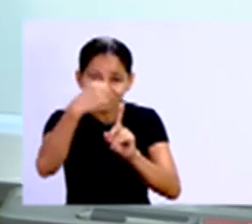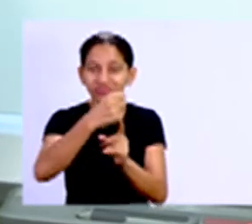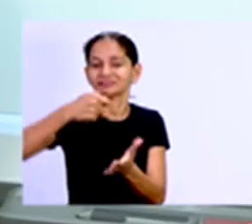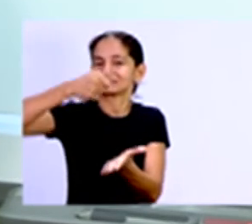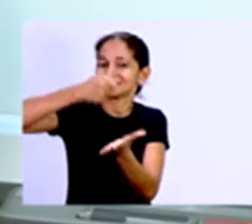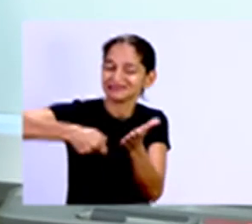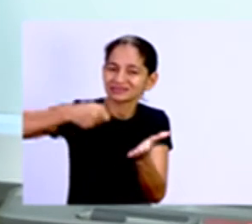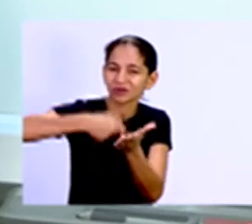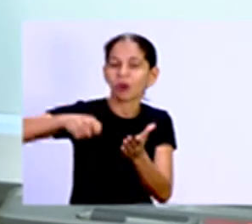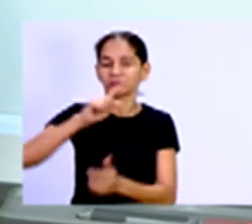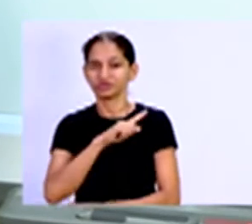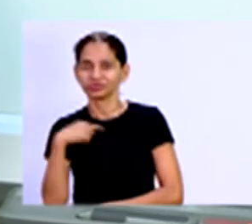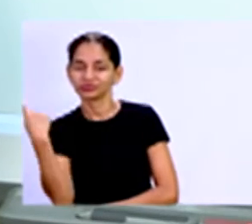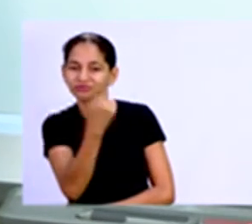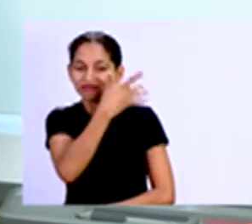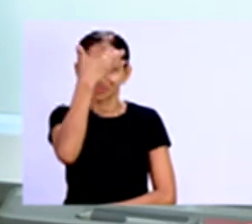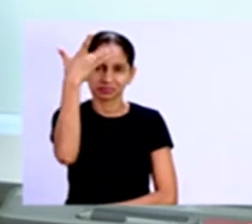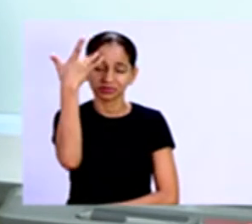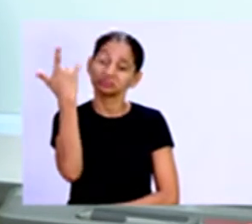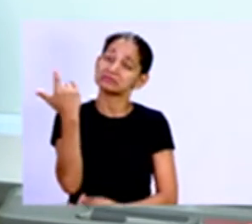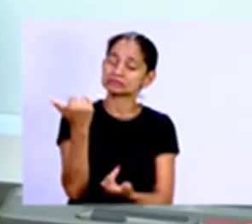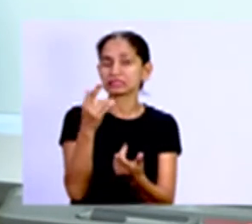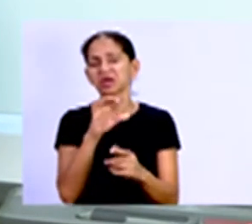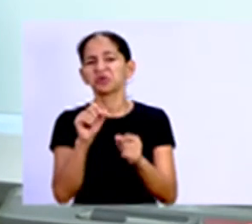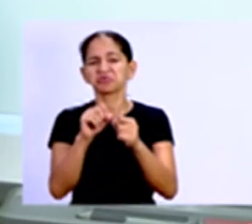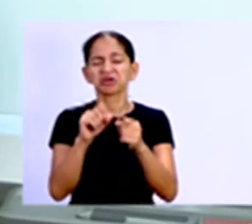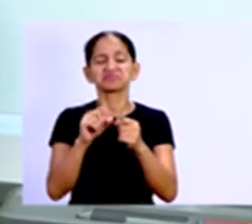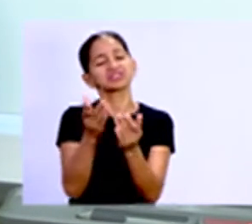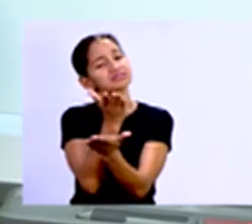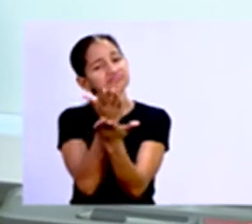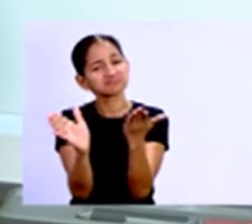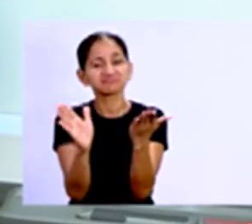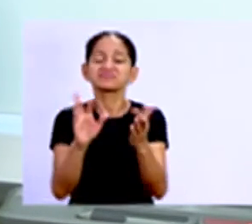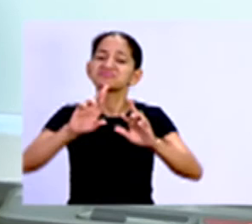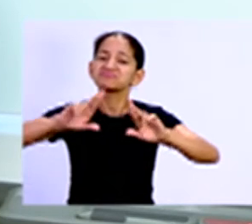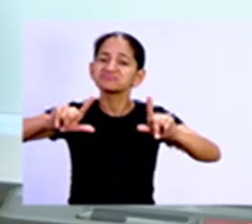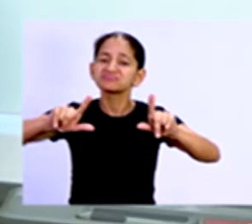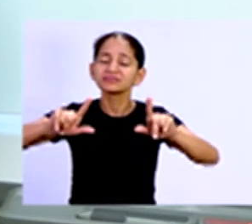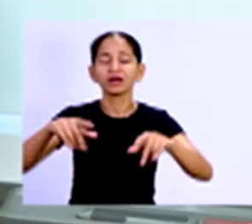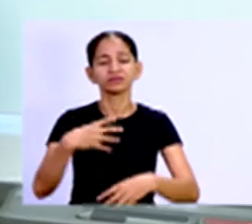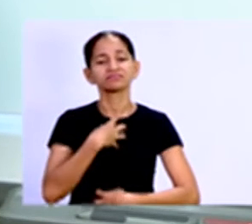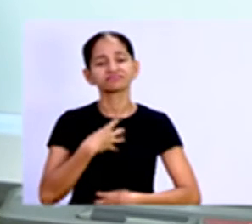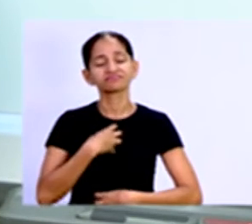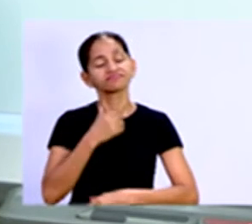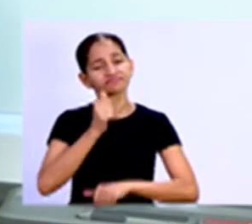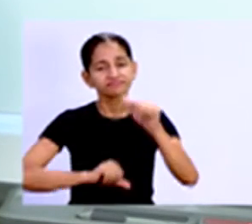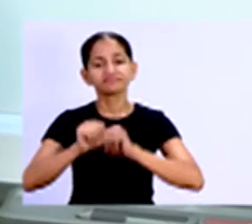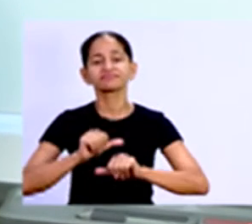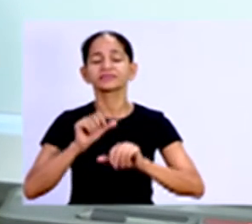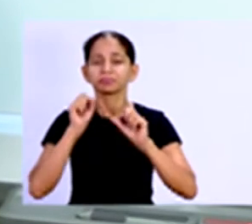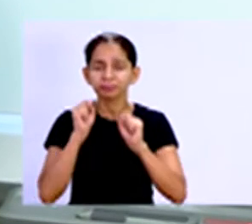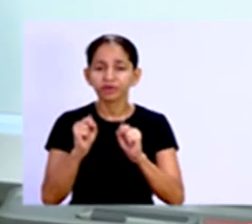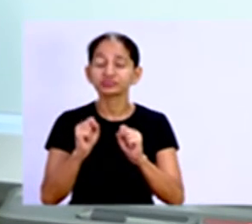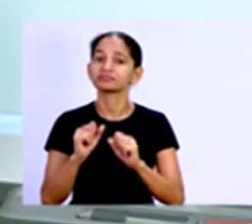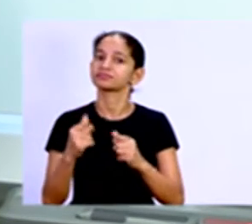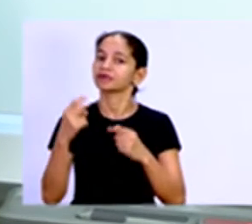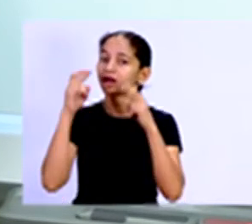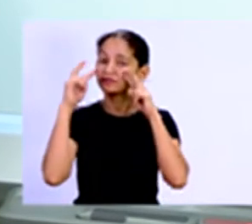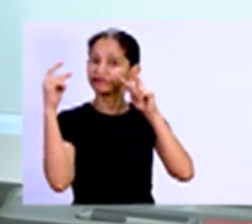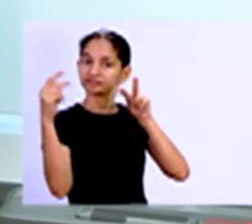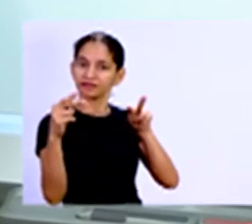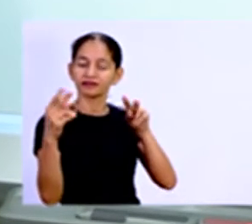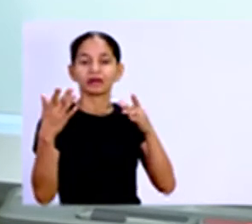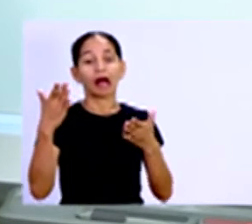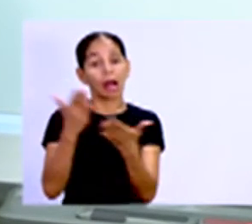própria sociedade. Então, quando você foge de qualquer determinação que o papel é definido, claramente você